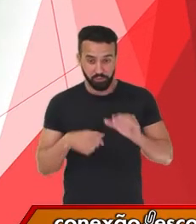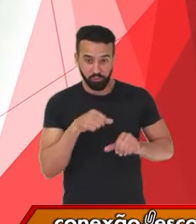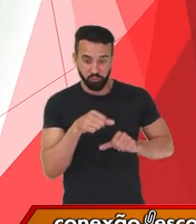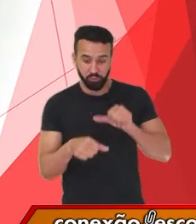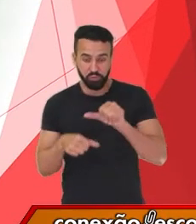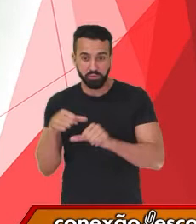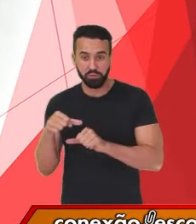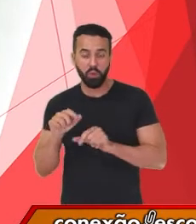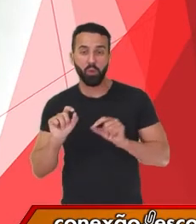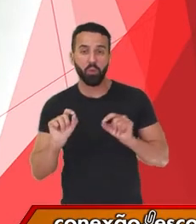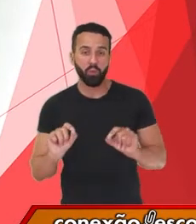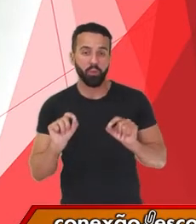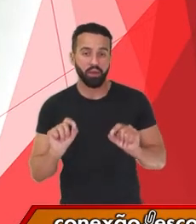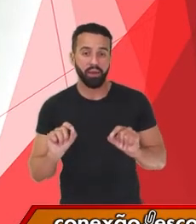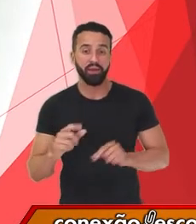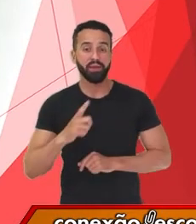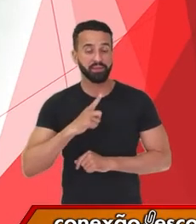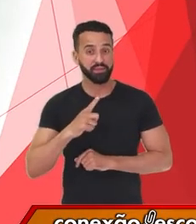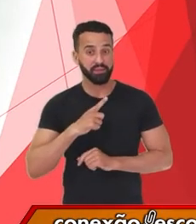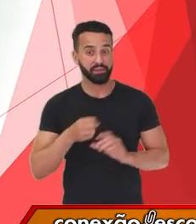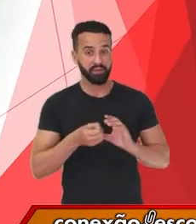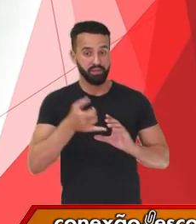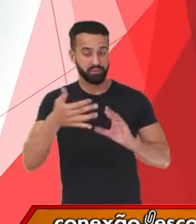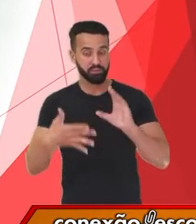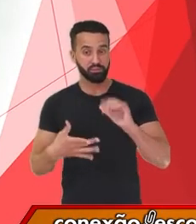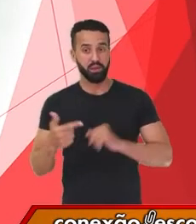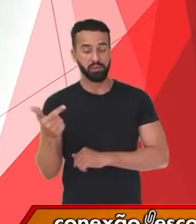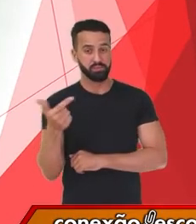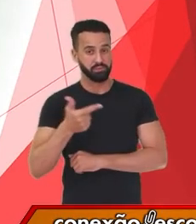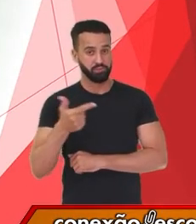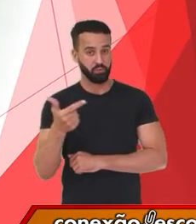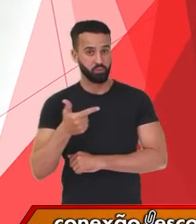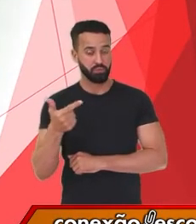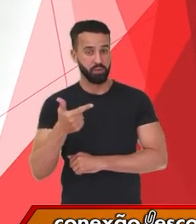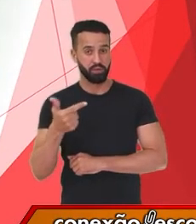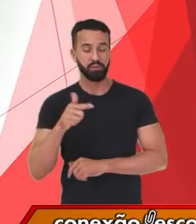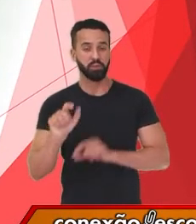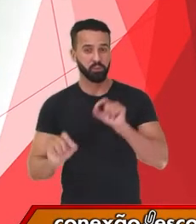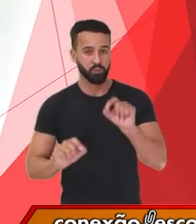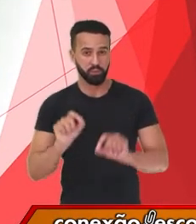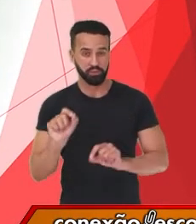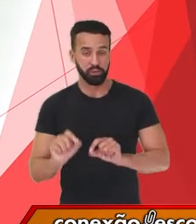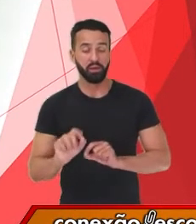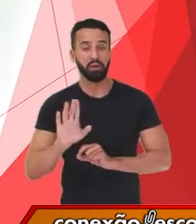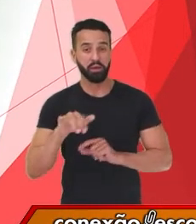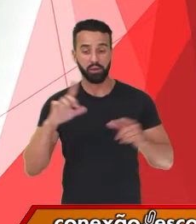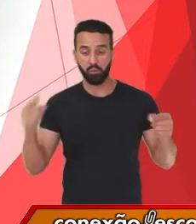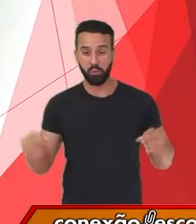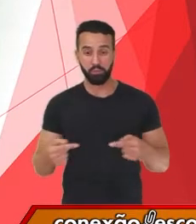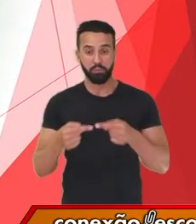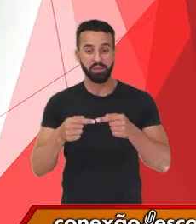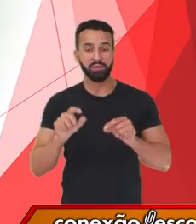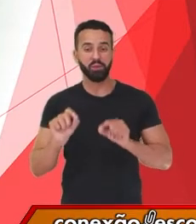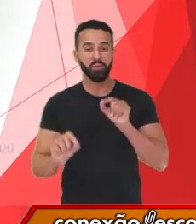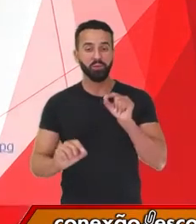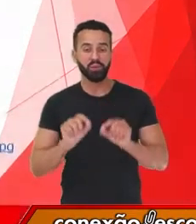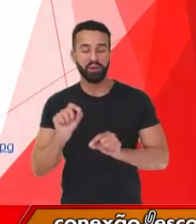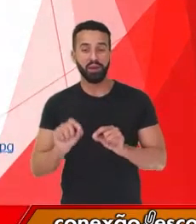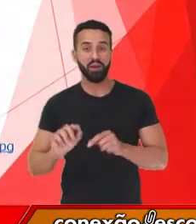das características sexuais secundárias, que elas estão relacionadas, como eu já disse, à ação dos